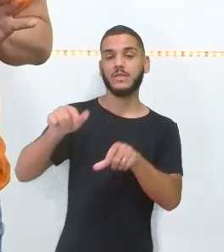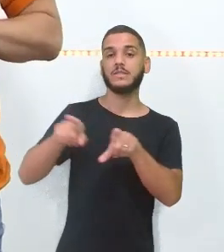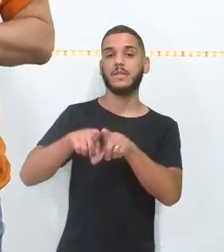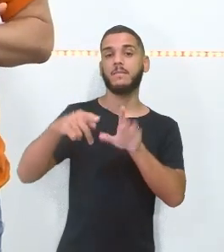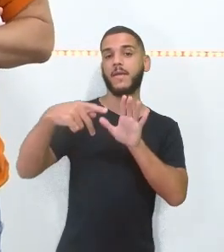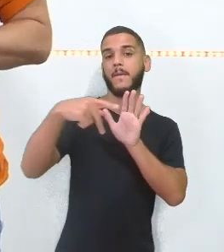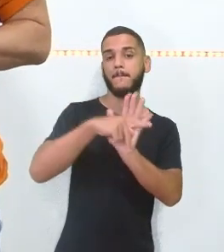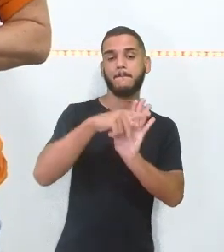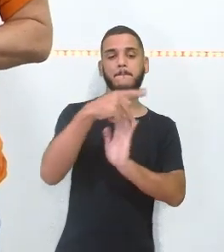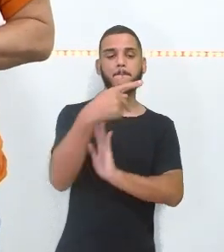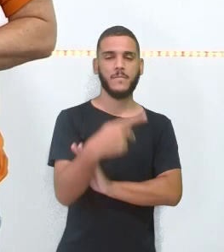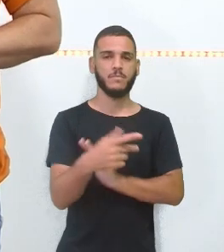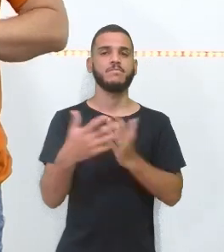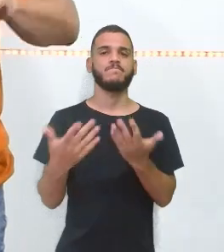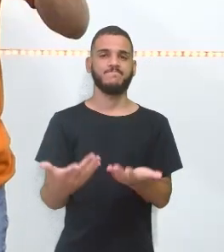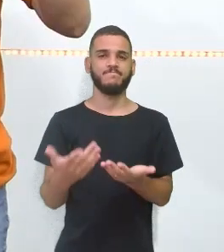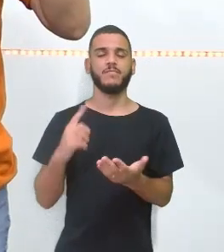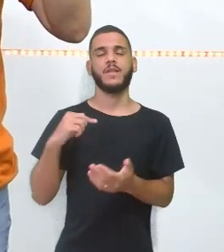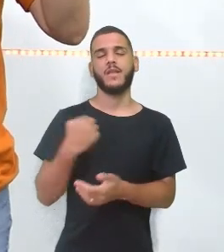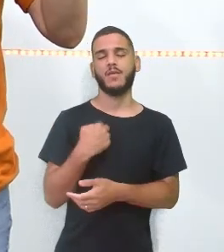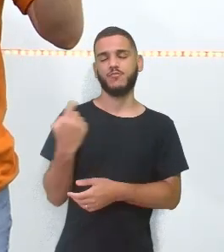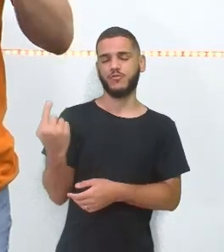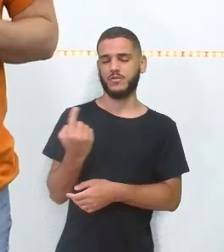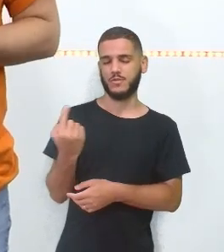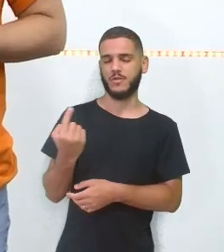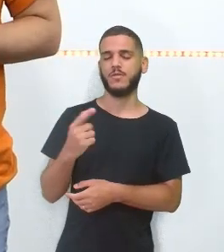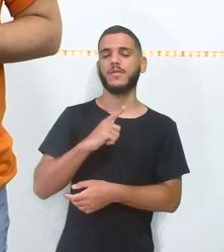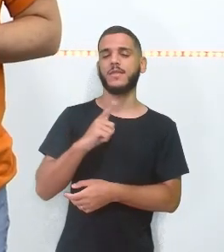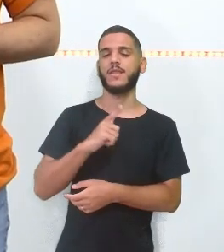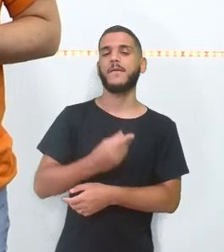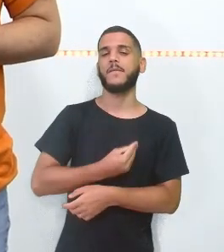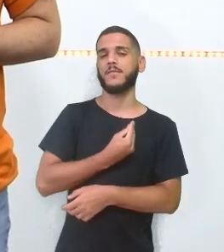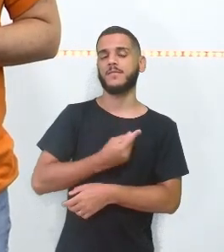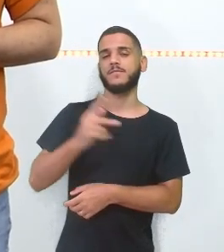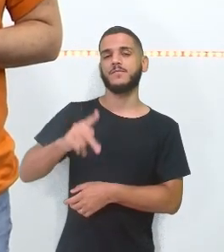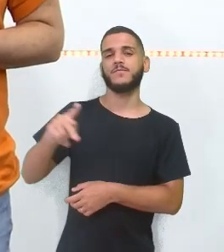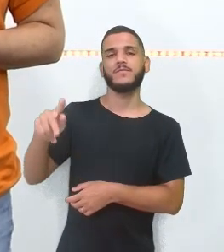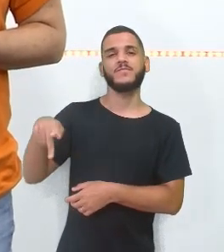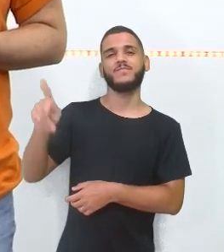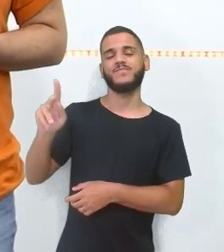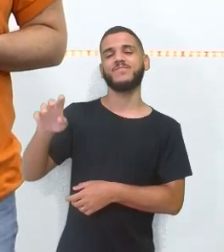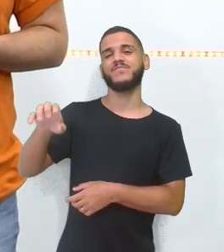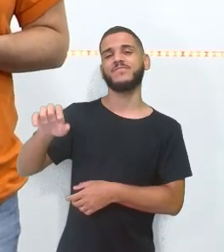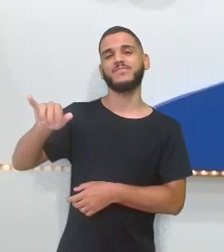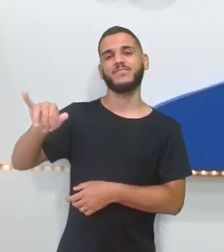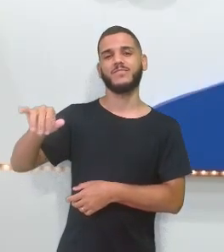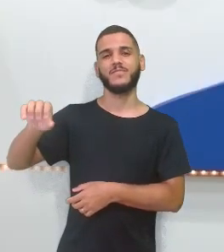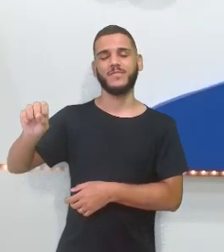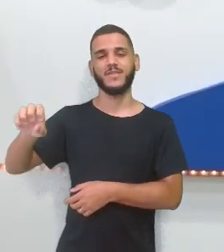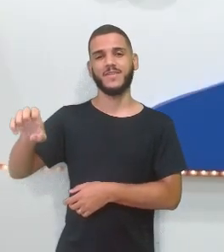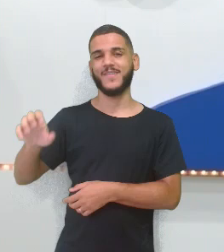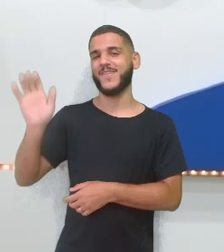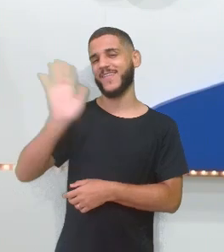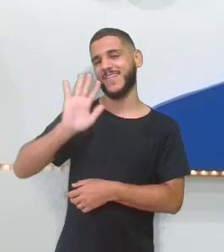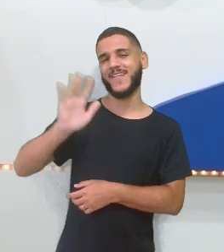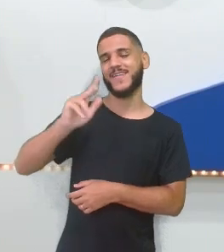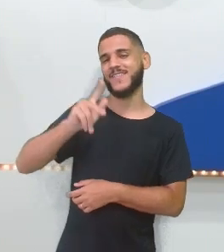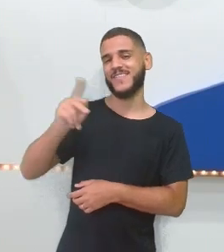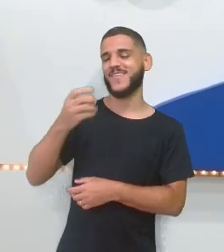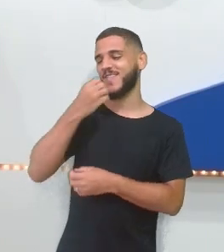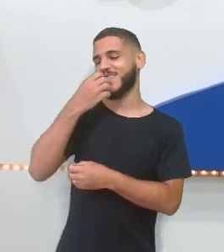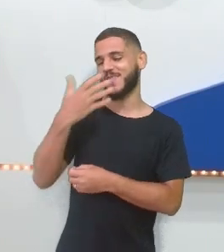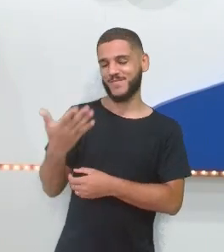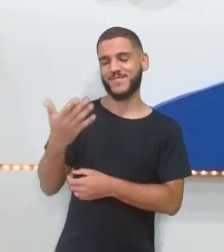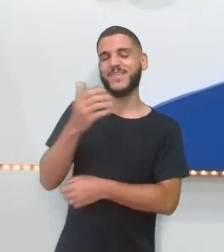Mas a gente não vai estar sozinho aqui, não. Eu estou também com a professora Casey. E aí, Casey? Olá, professora, tudo bom?